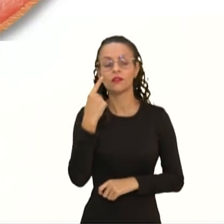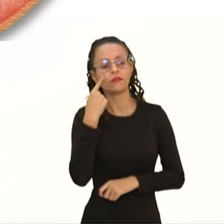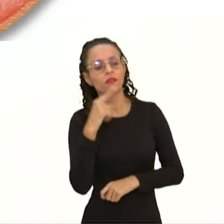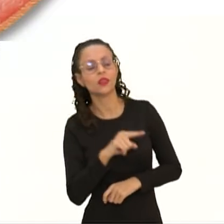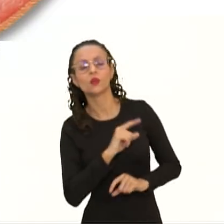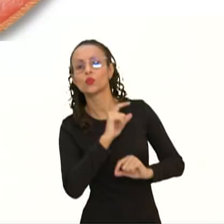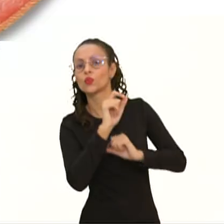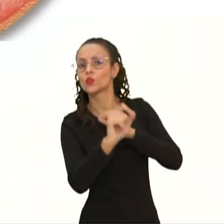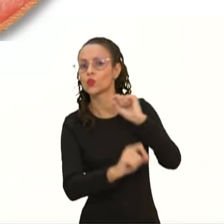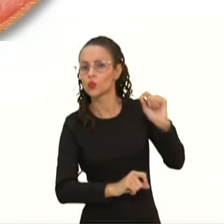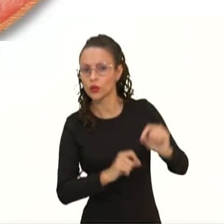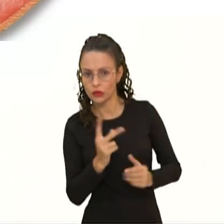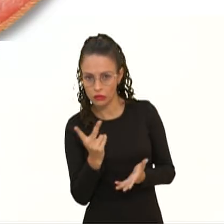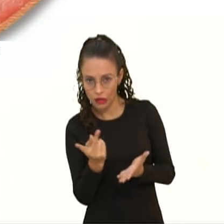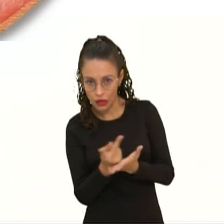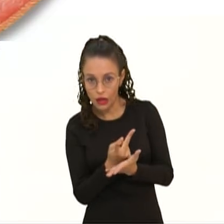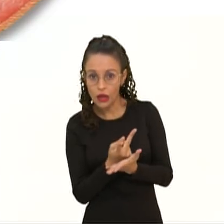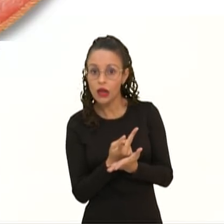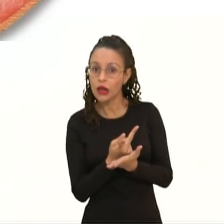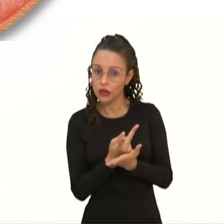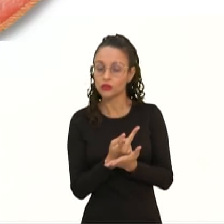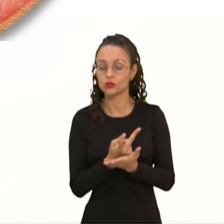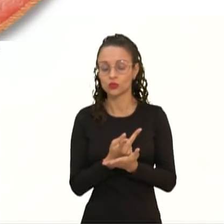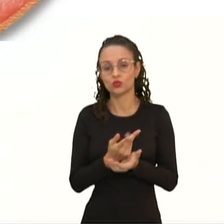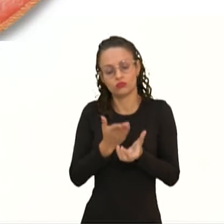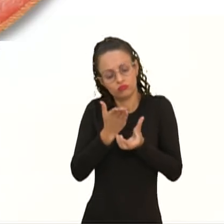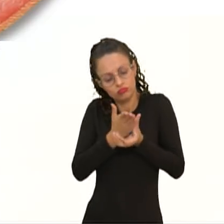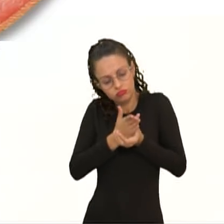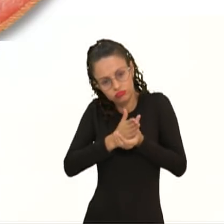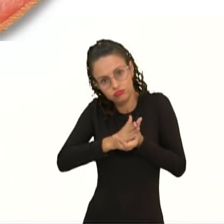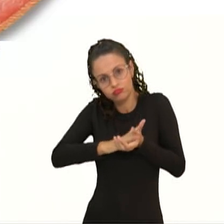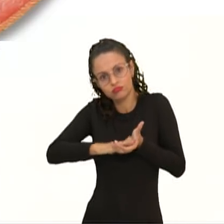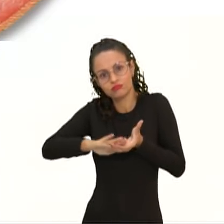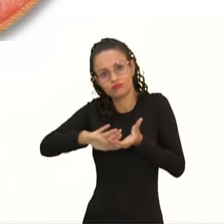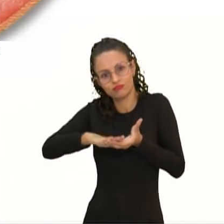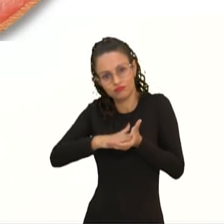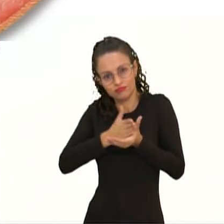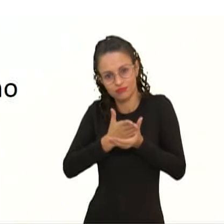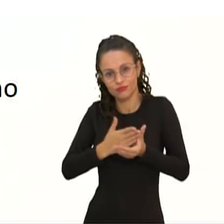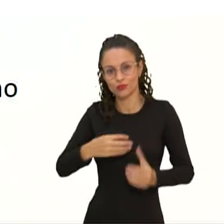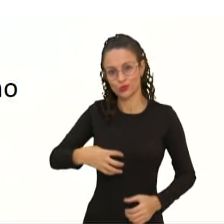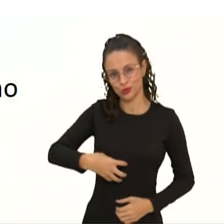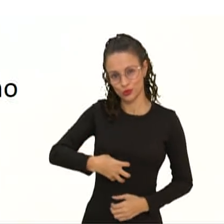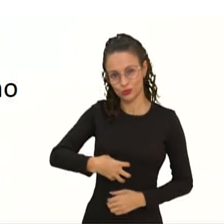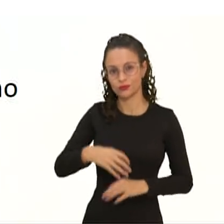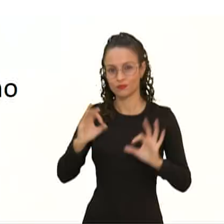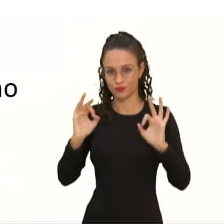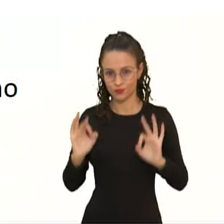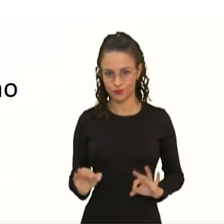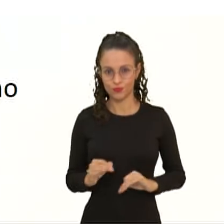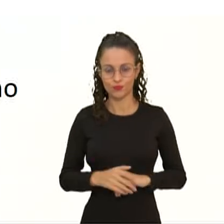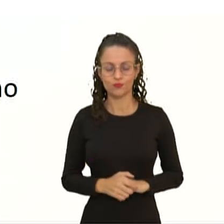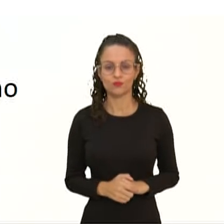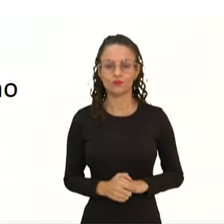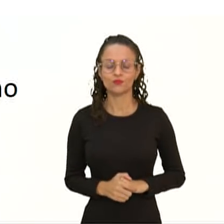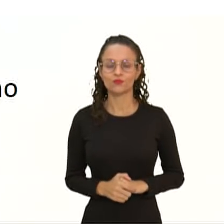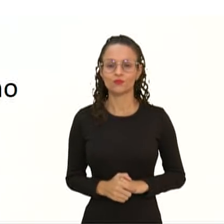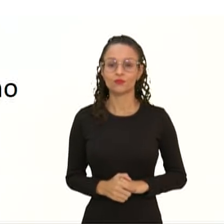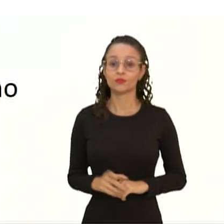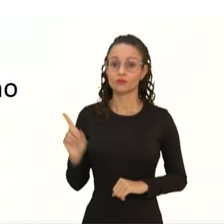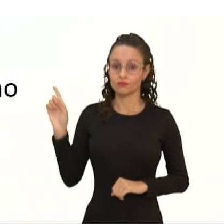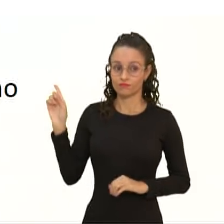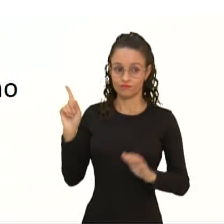verificar aí se tem algo de errado com as paredes do nosso estômago, certo? E temos aqui uma